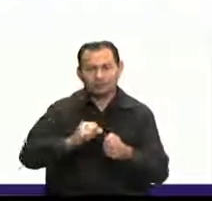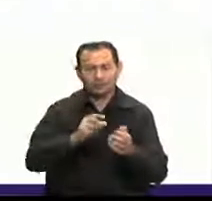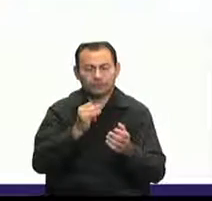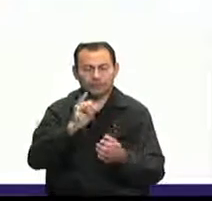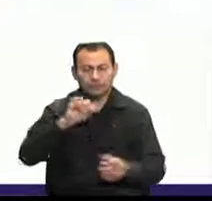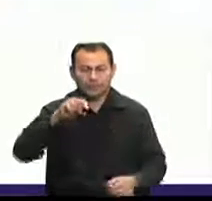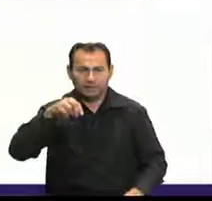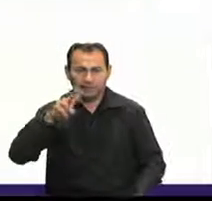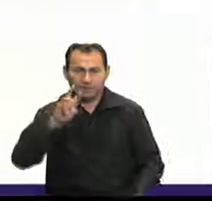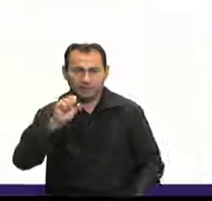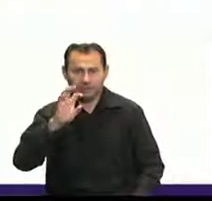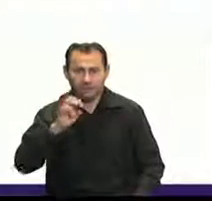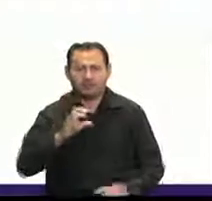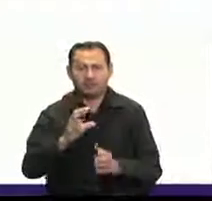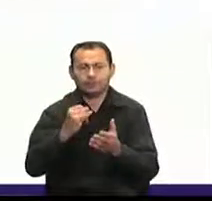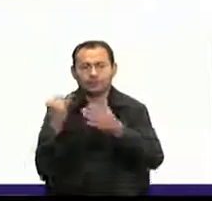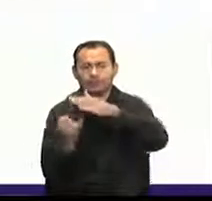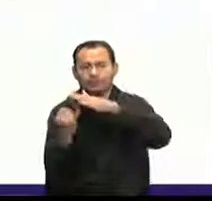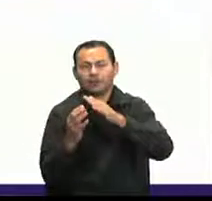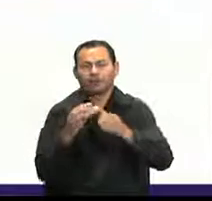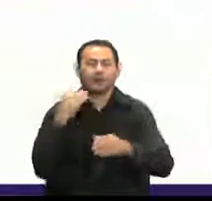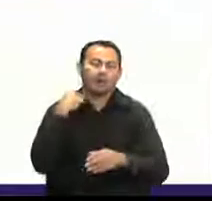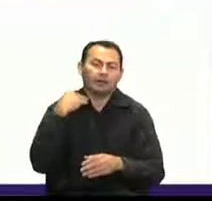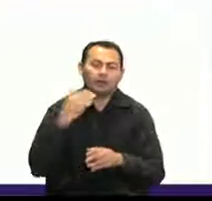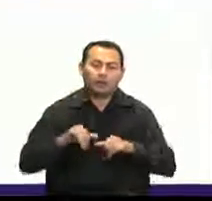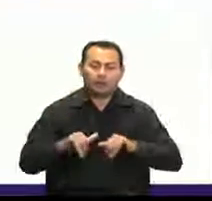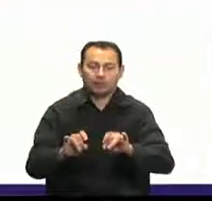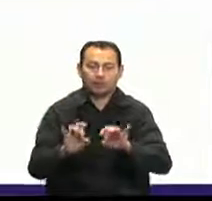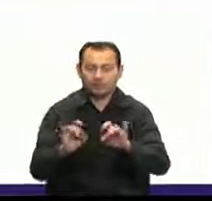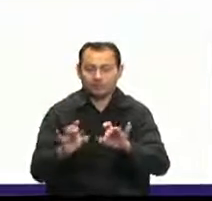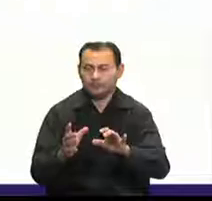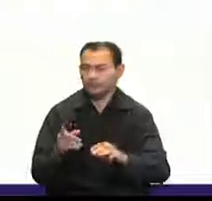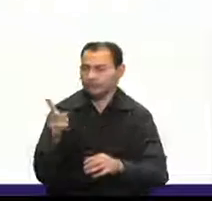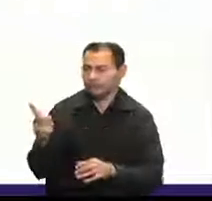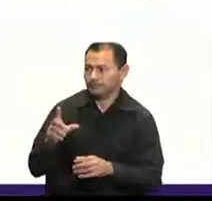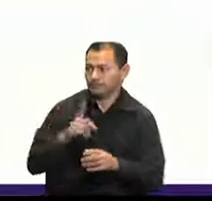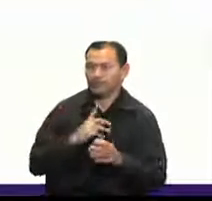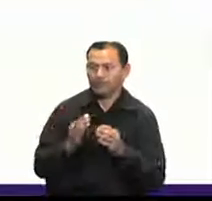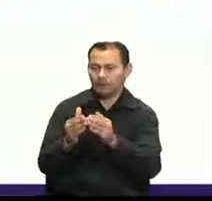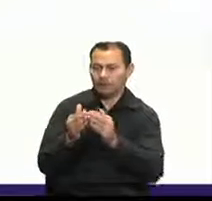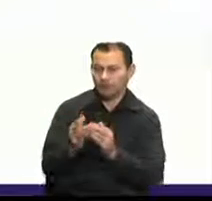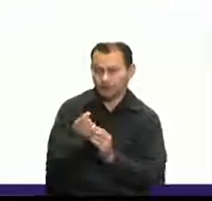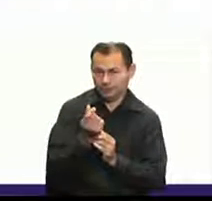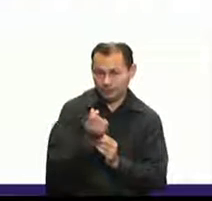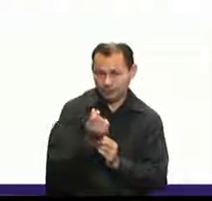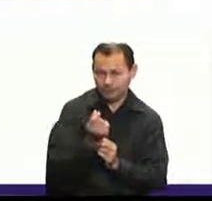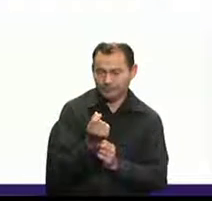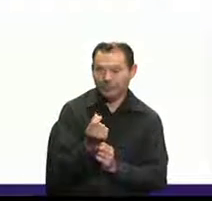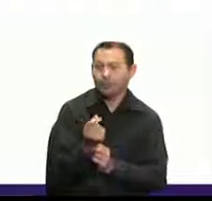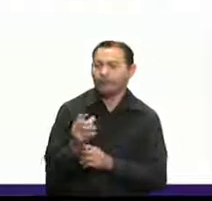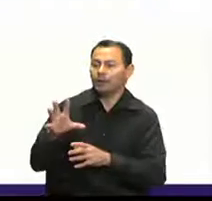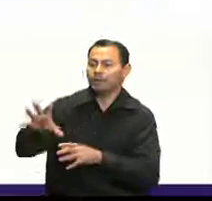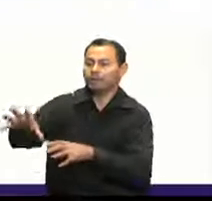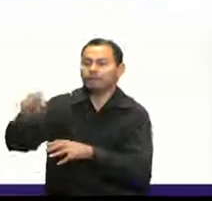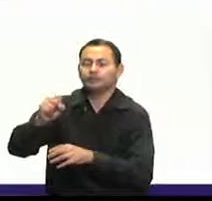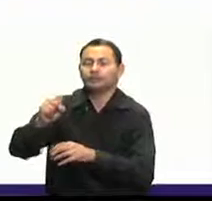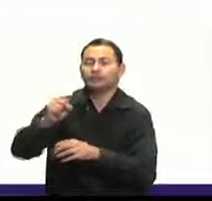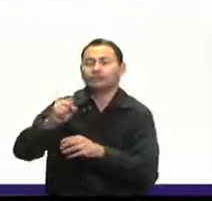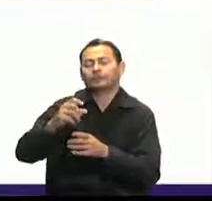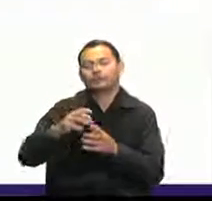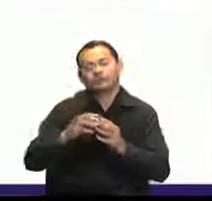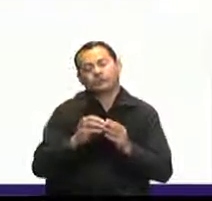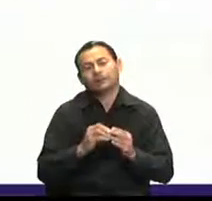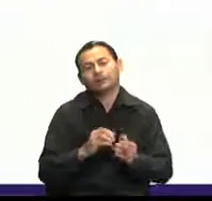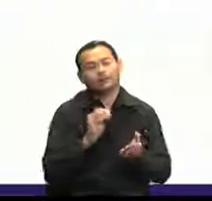investimentos por exemplo a instituição do banco comercial esse banco comercial vai emprestar esse dinheiro para o tomador o agente deve citar